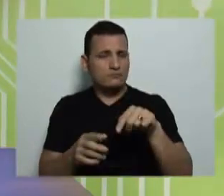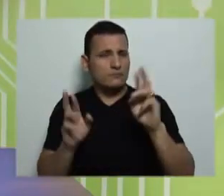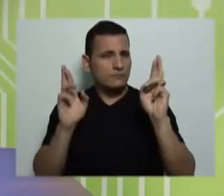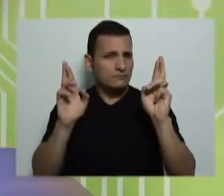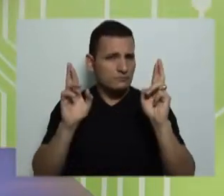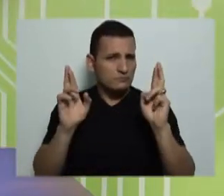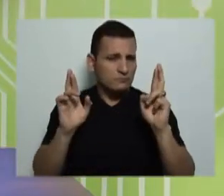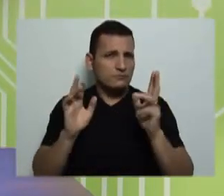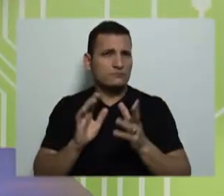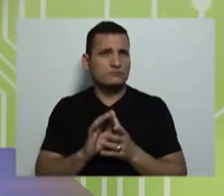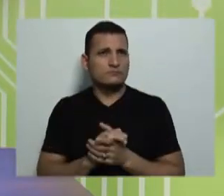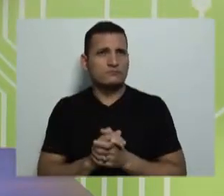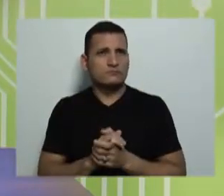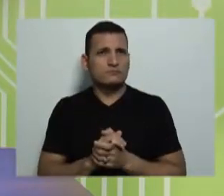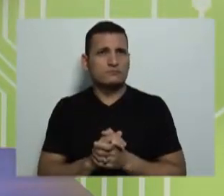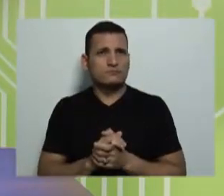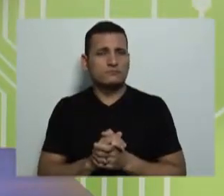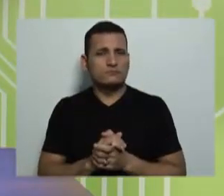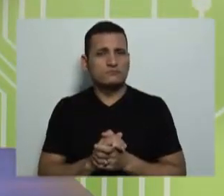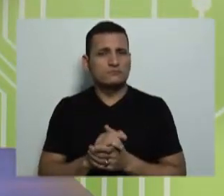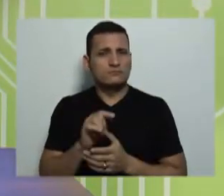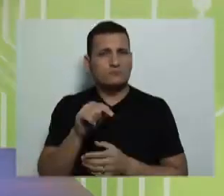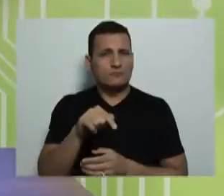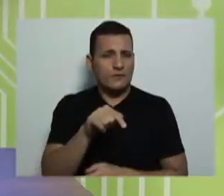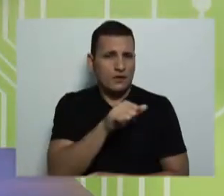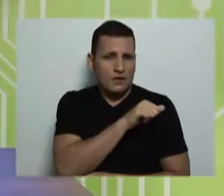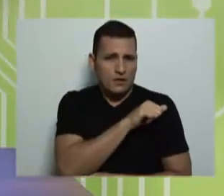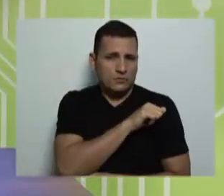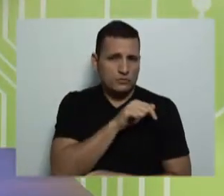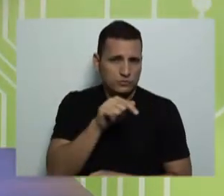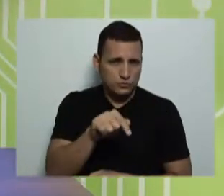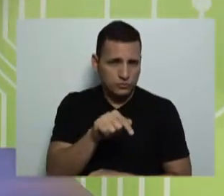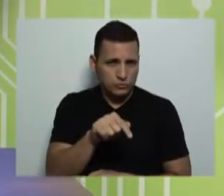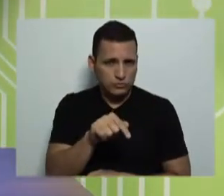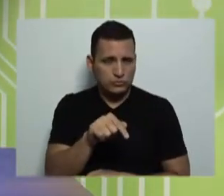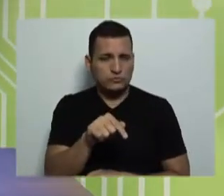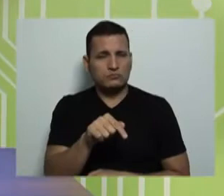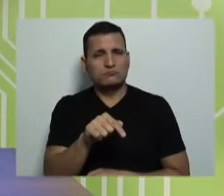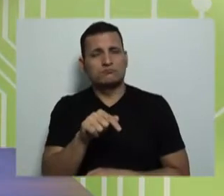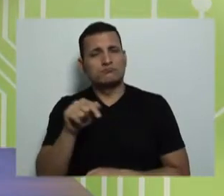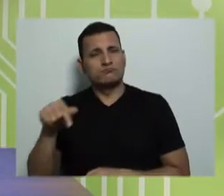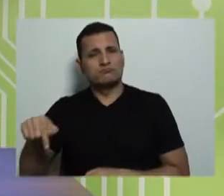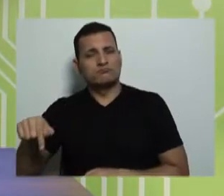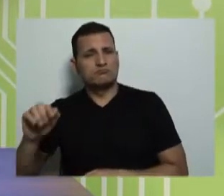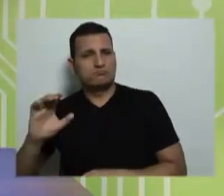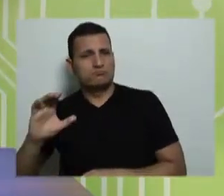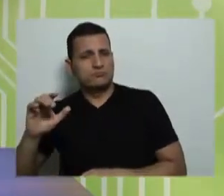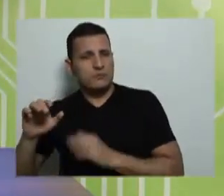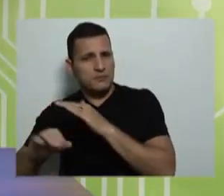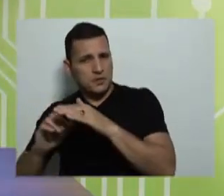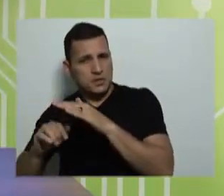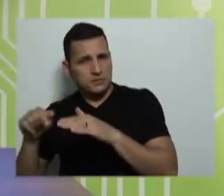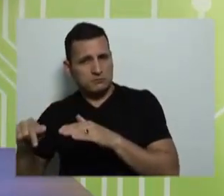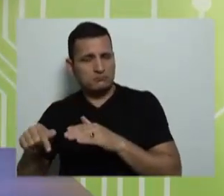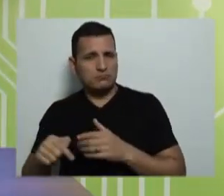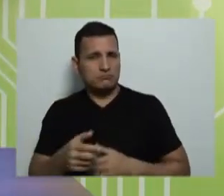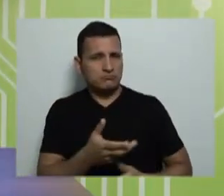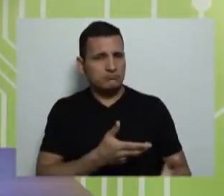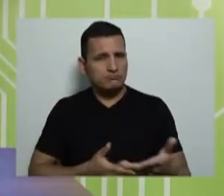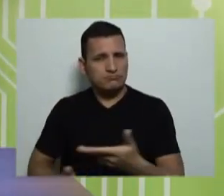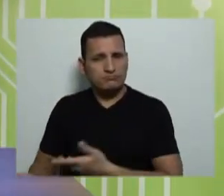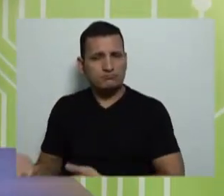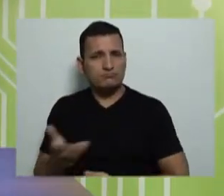responsável por fazer essa intermediação entre o aluno, a instituição e a parte concedente. O professor ele tem que ter